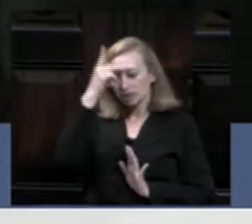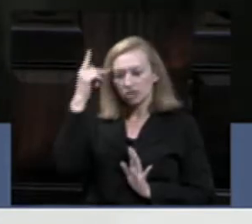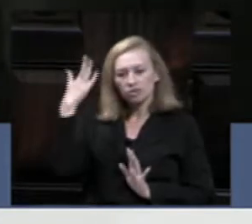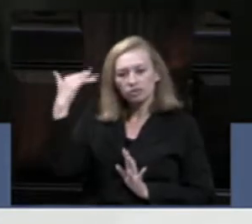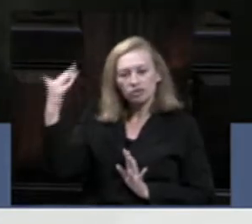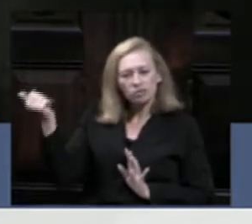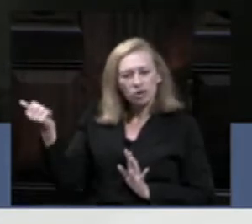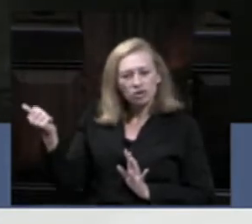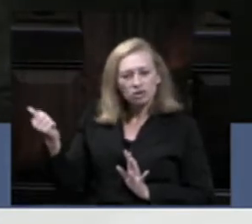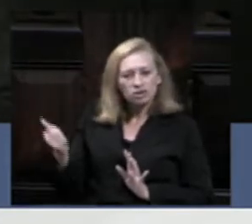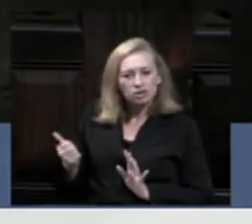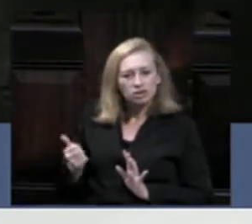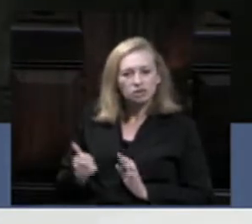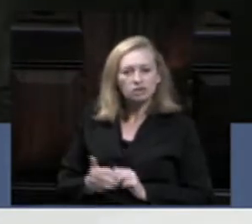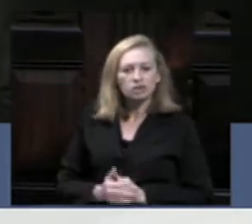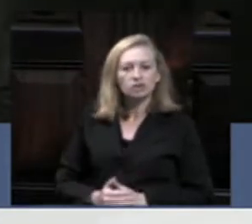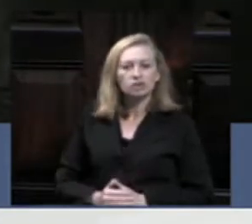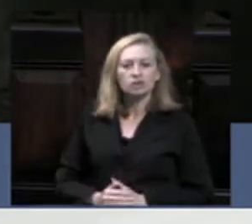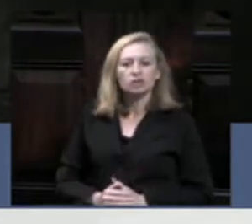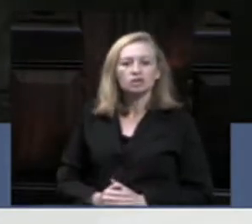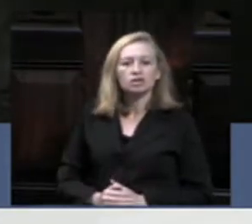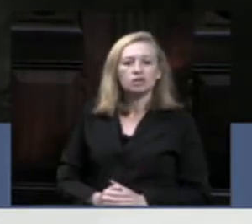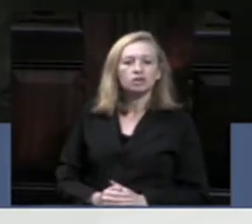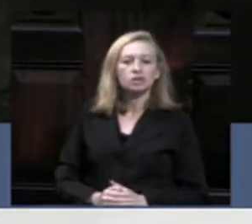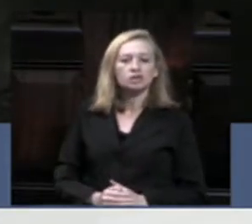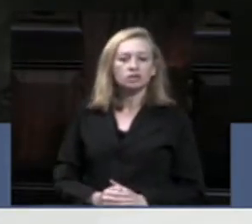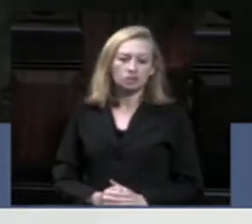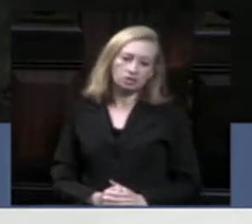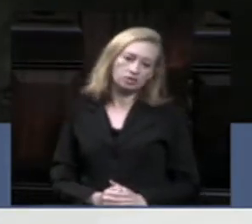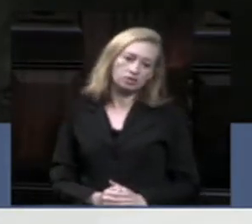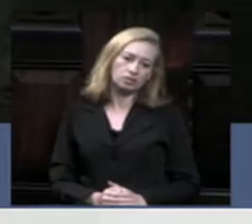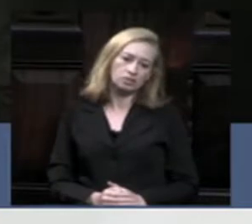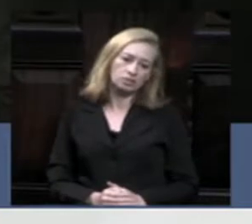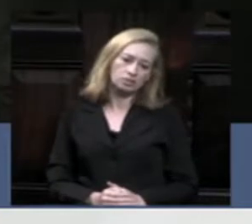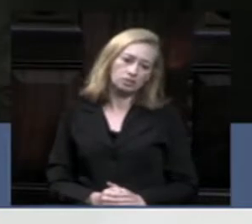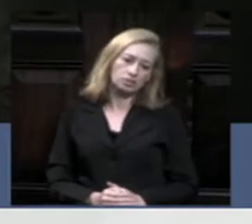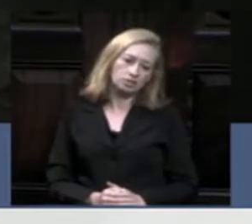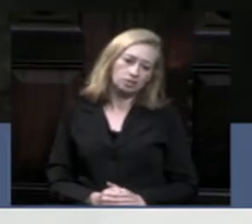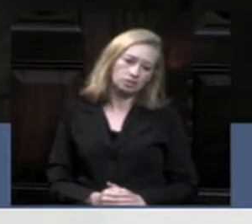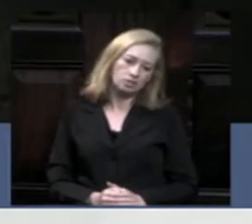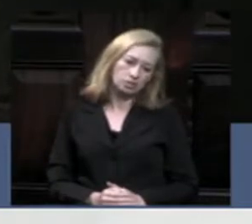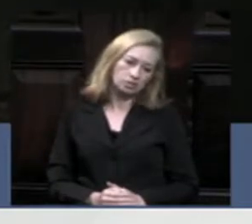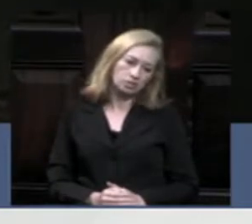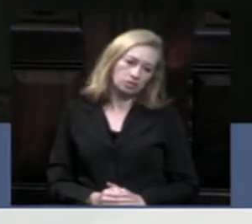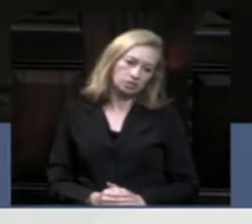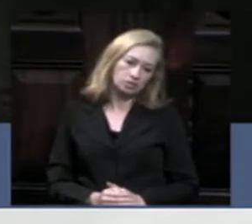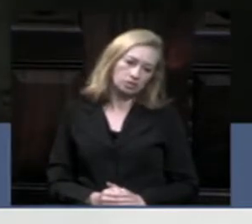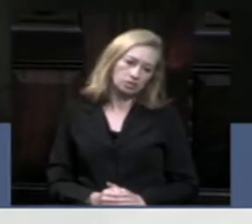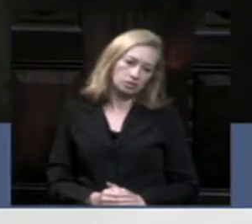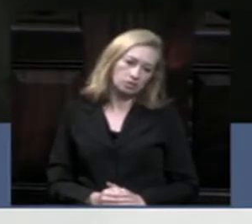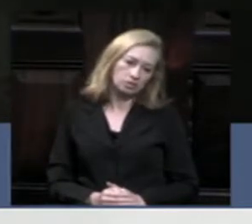do parque. Porque o Parque da Tiririca já consta em vários